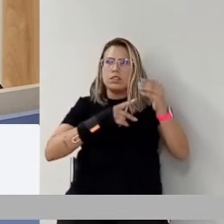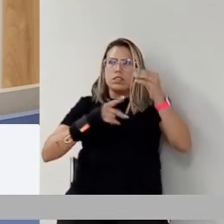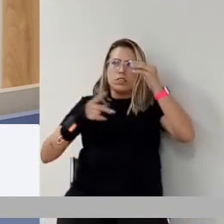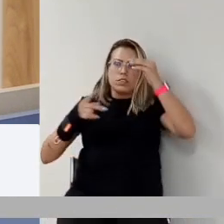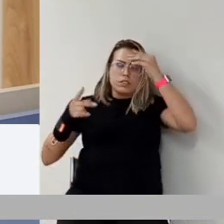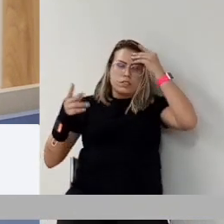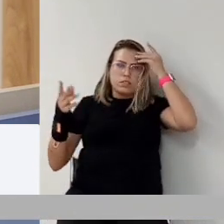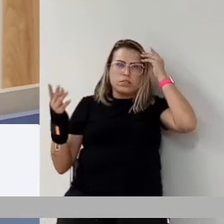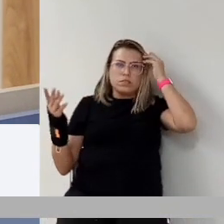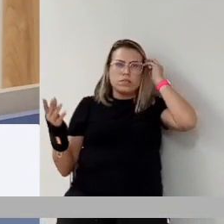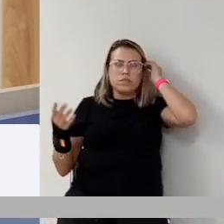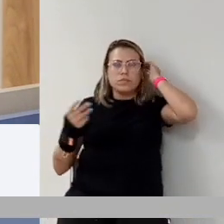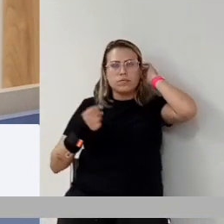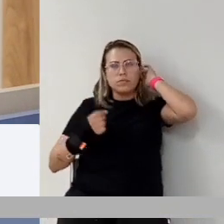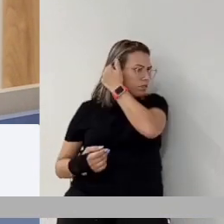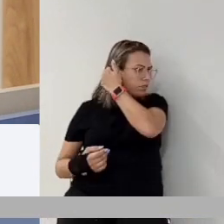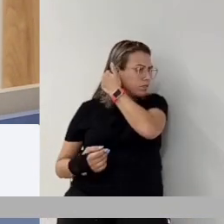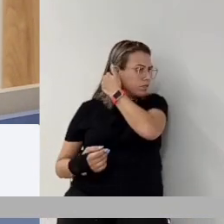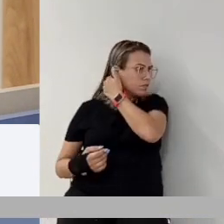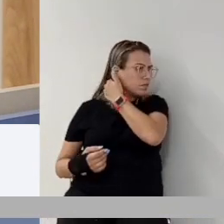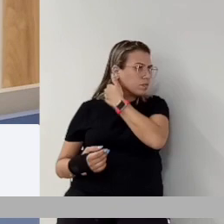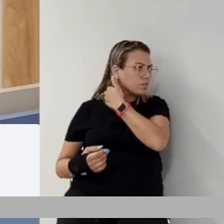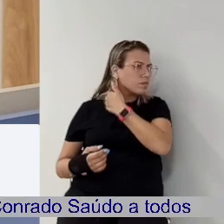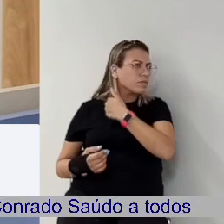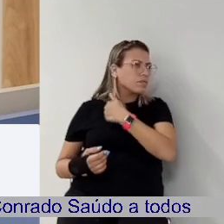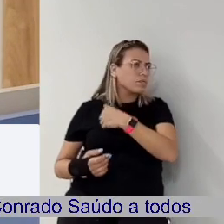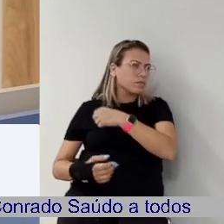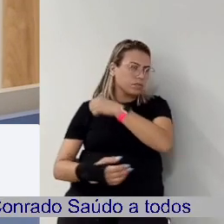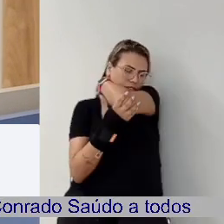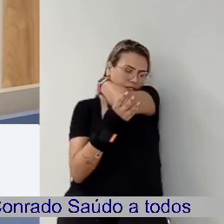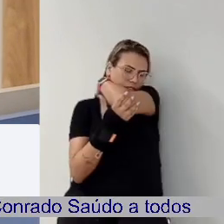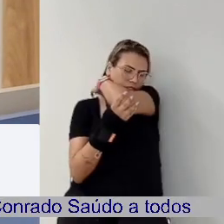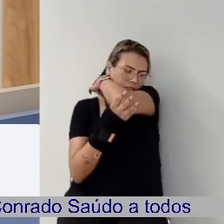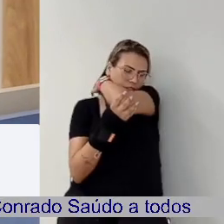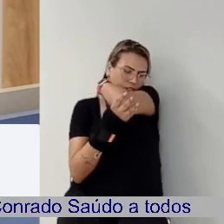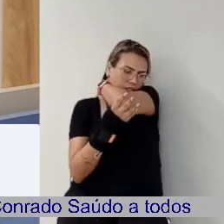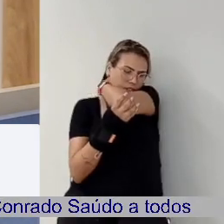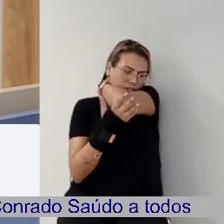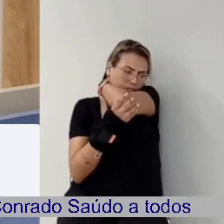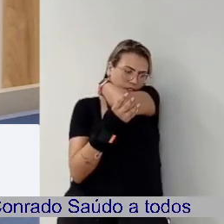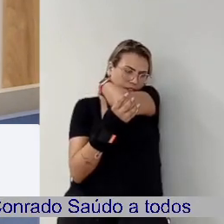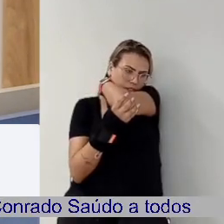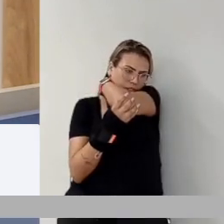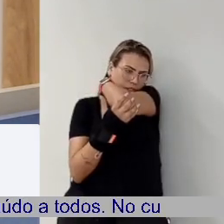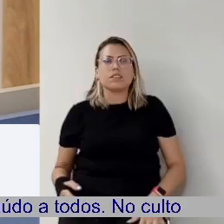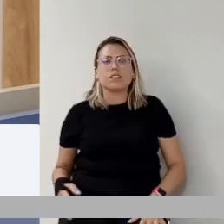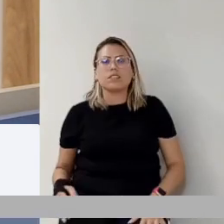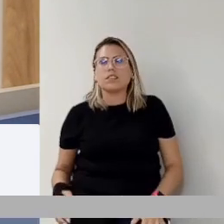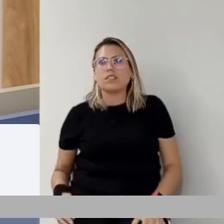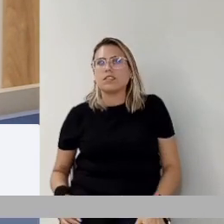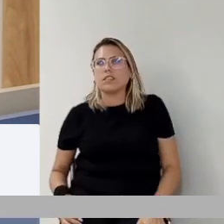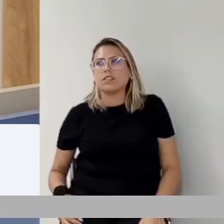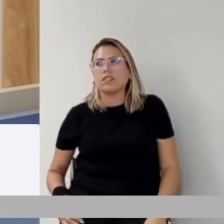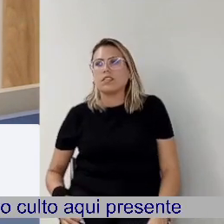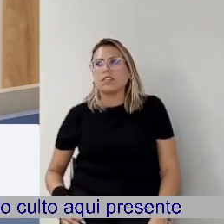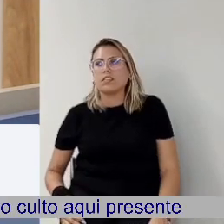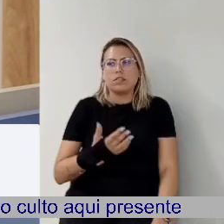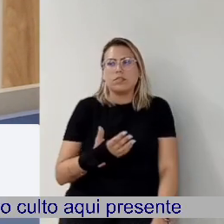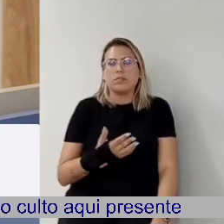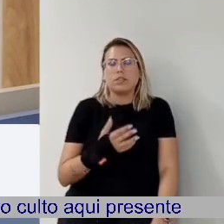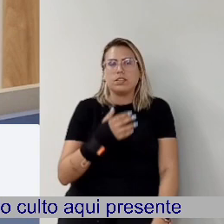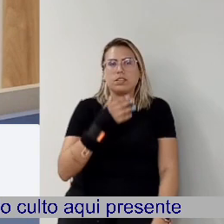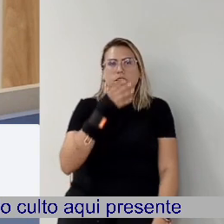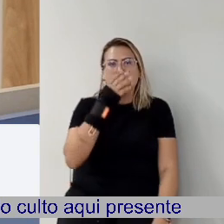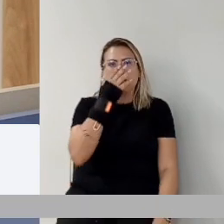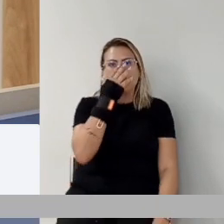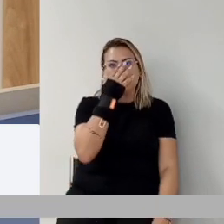exercício lei Conrado Saúdo a todos no Público aqui presente os